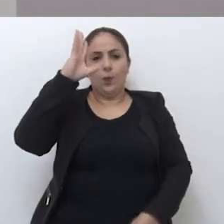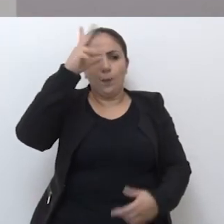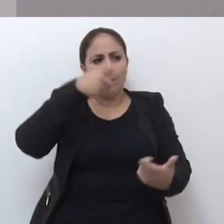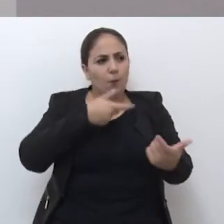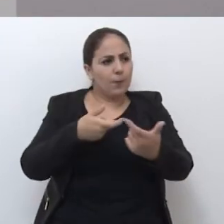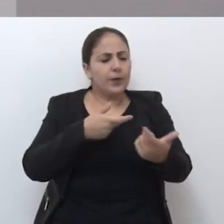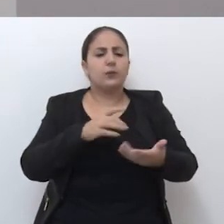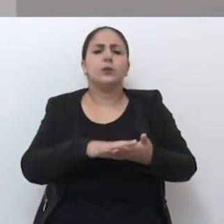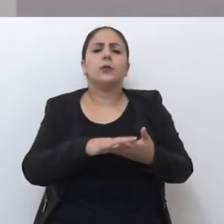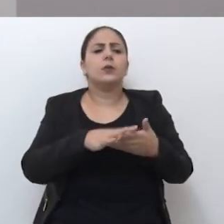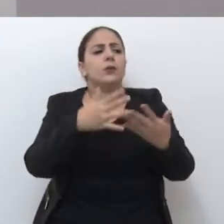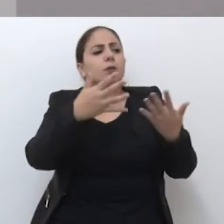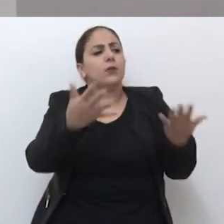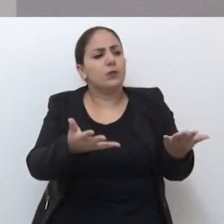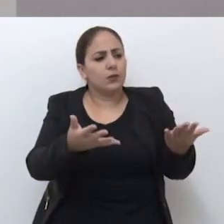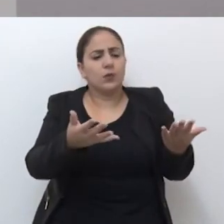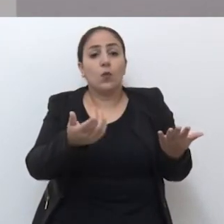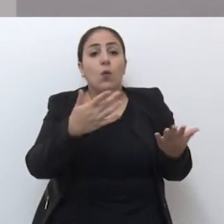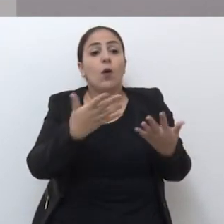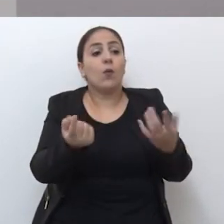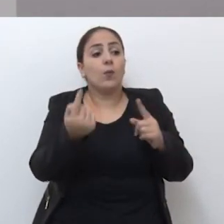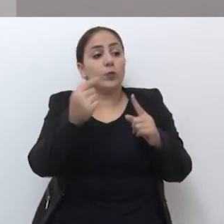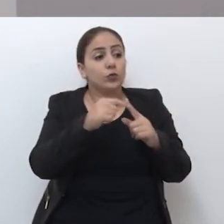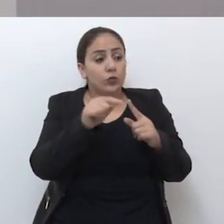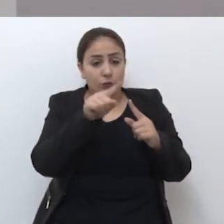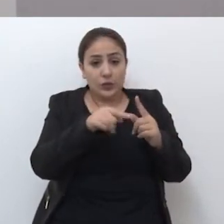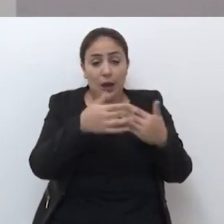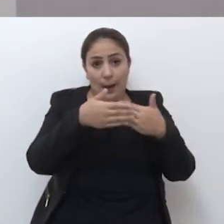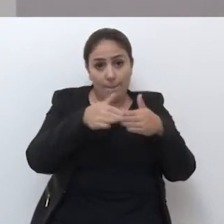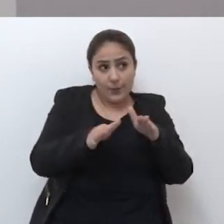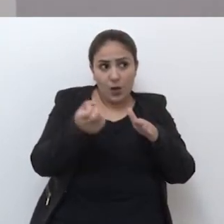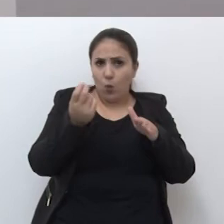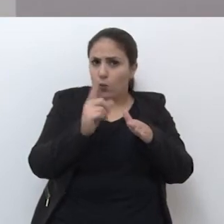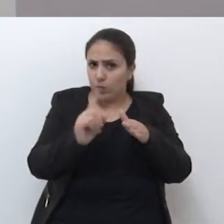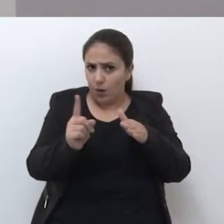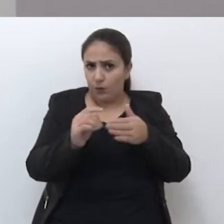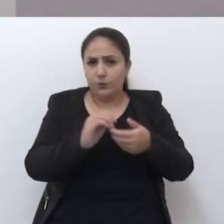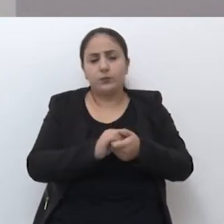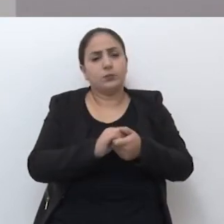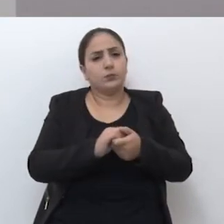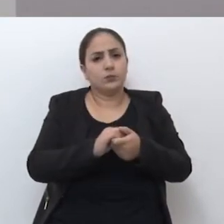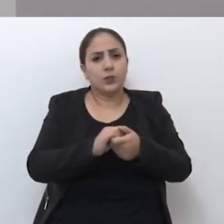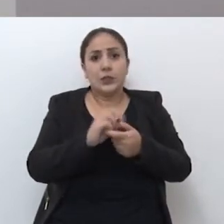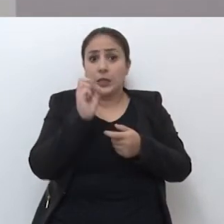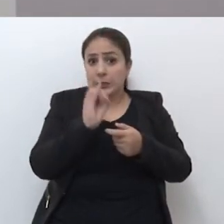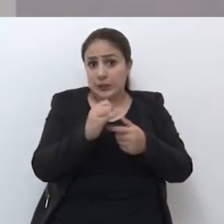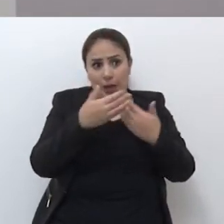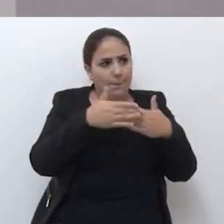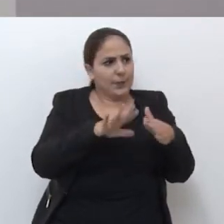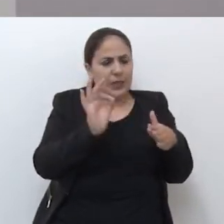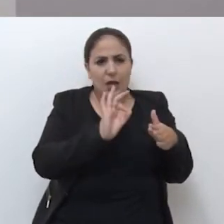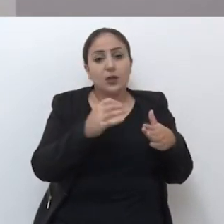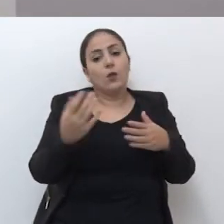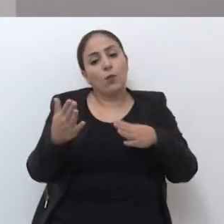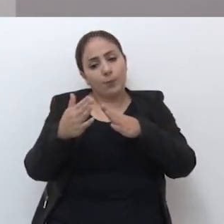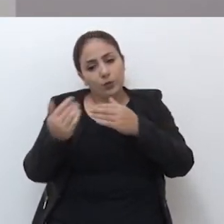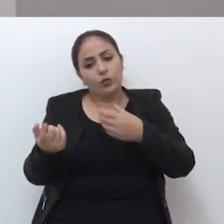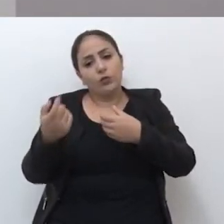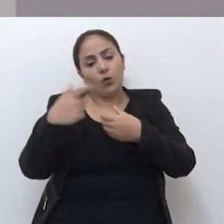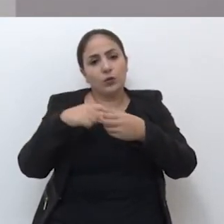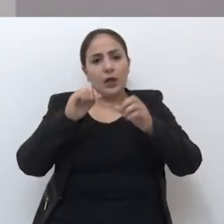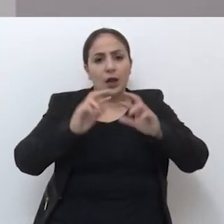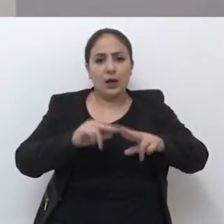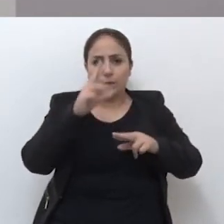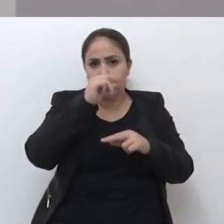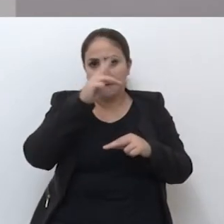de Bombeiros e perguntei: capitão, qual é o objetivo de vocês? É reabrir ou não reabrir? Porque se não for reabrir, eu vou pedir de volta para o município para que